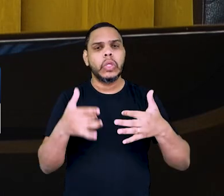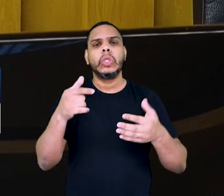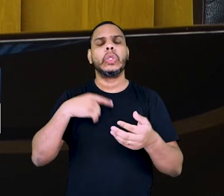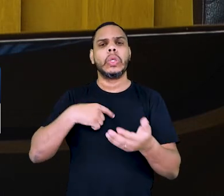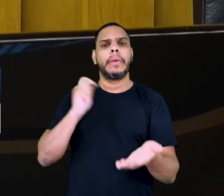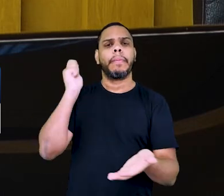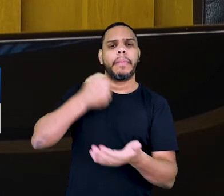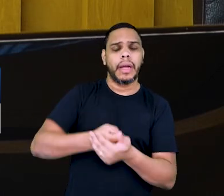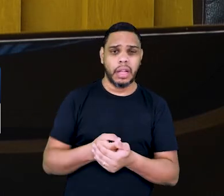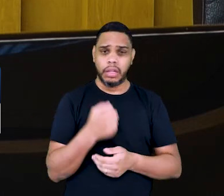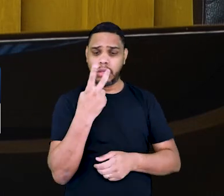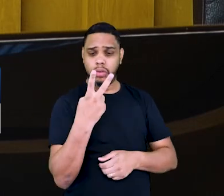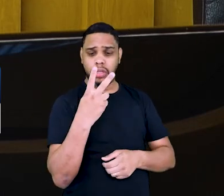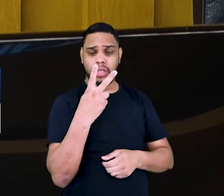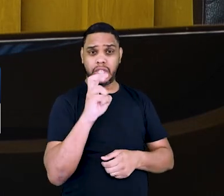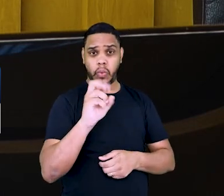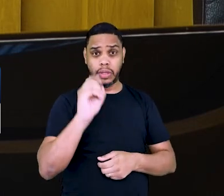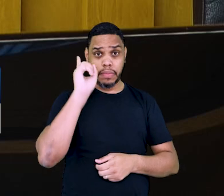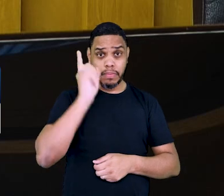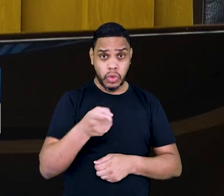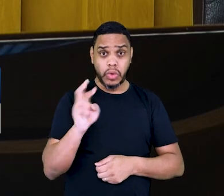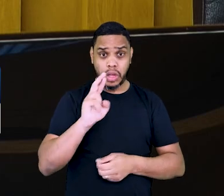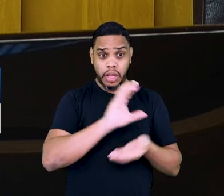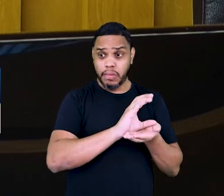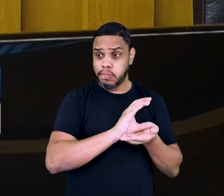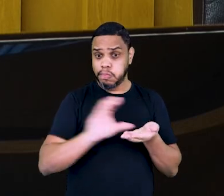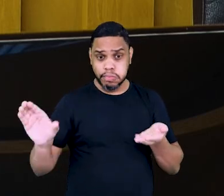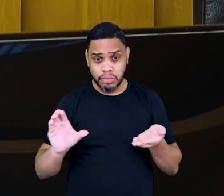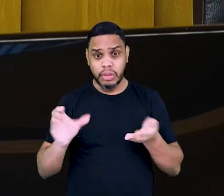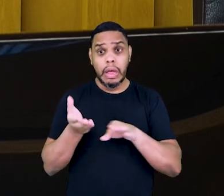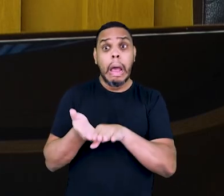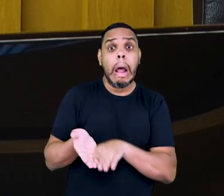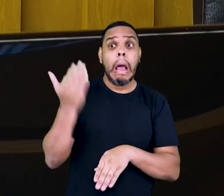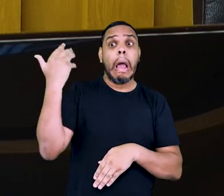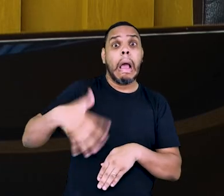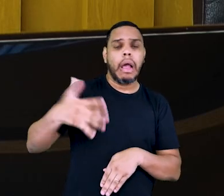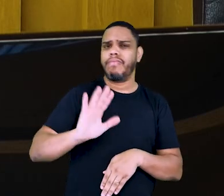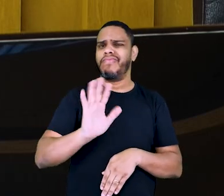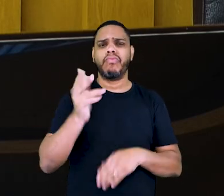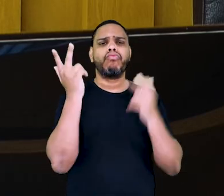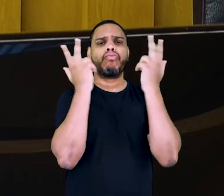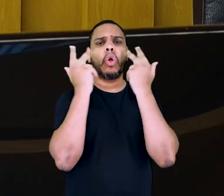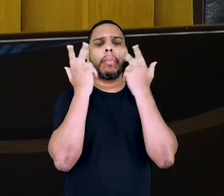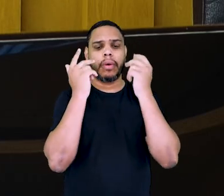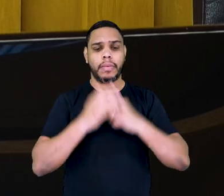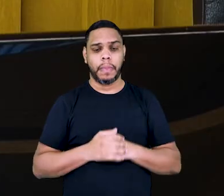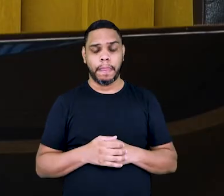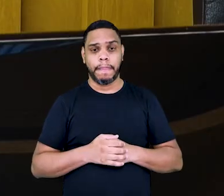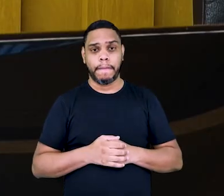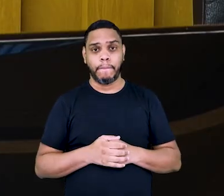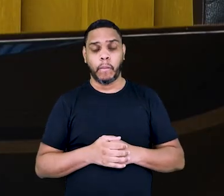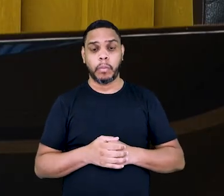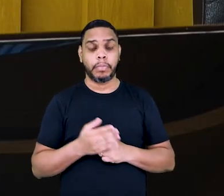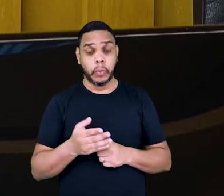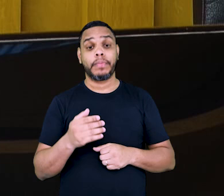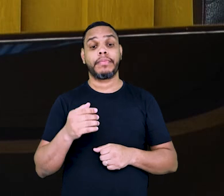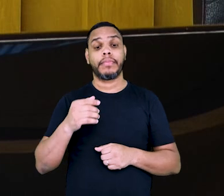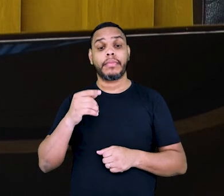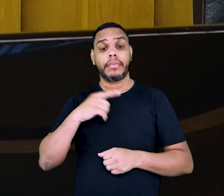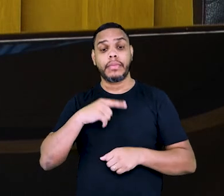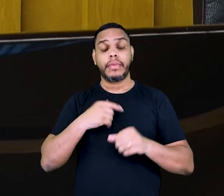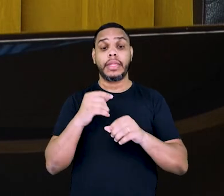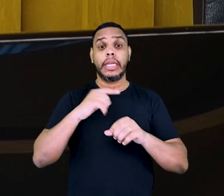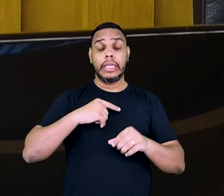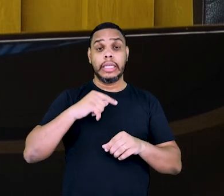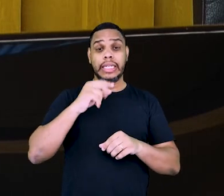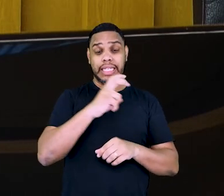de R$ 250 mil não foi exorbitante. O tribunal reconheceu culpa recíproca, reduziu a indenização de